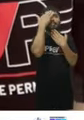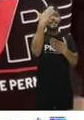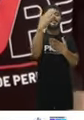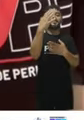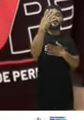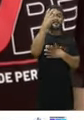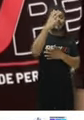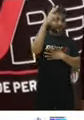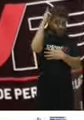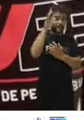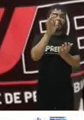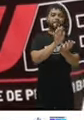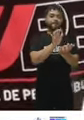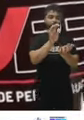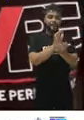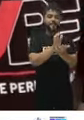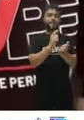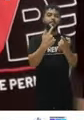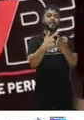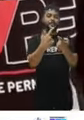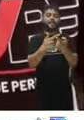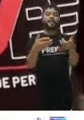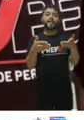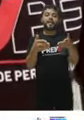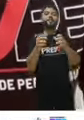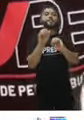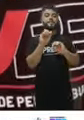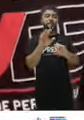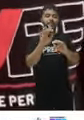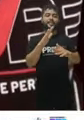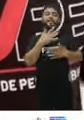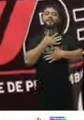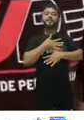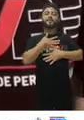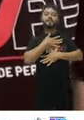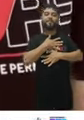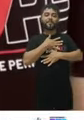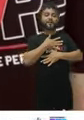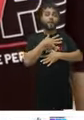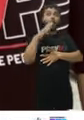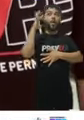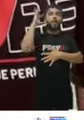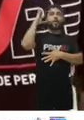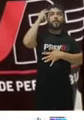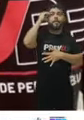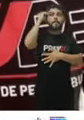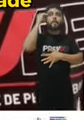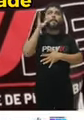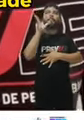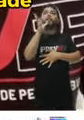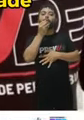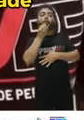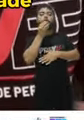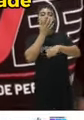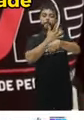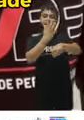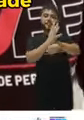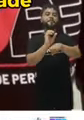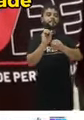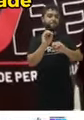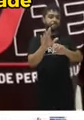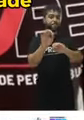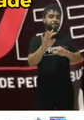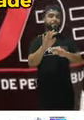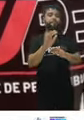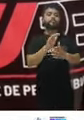ao Prevup, lecionando uma disciplina que gosto muito, né, colocando em prática todo o conhecimento adquirido na